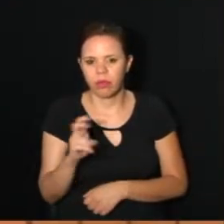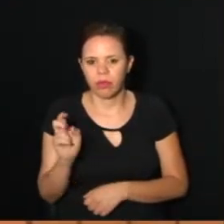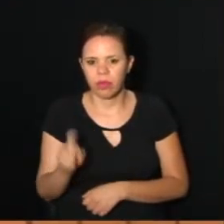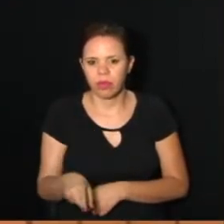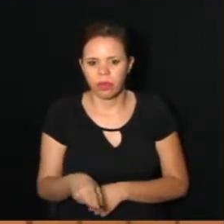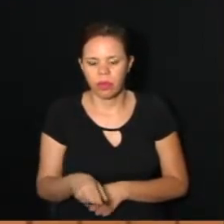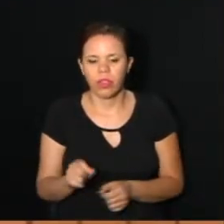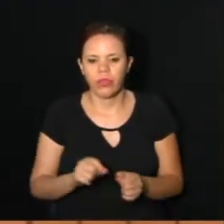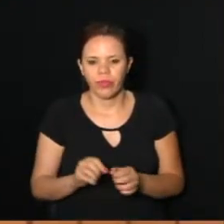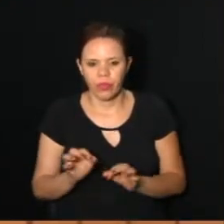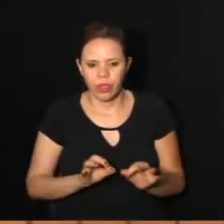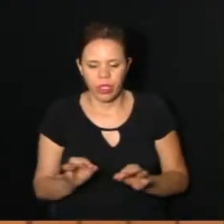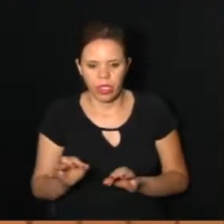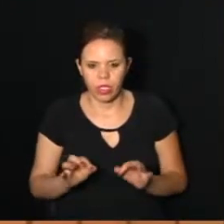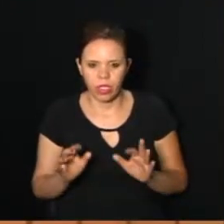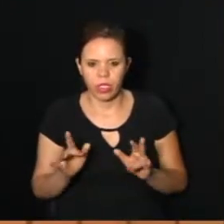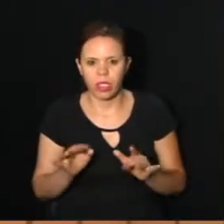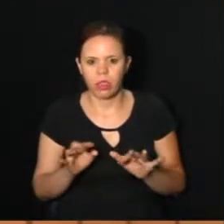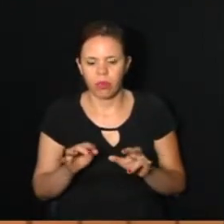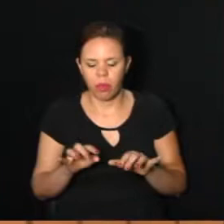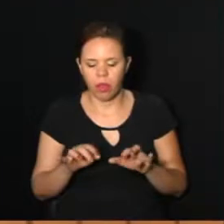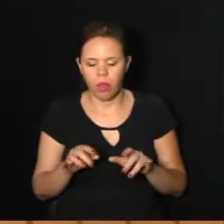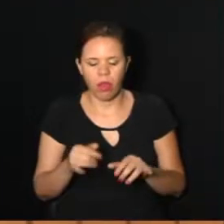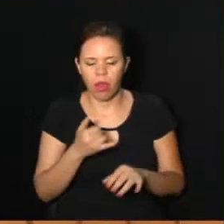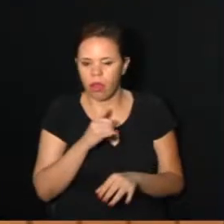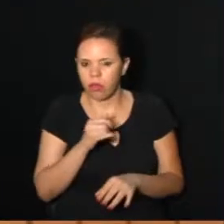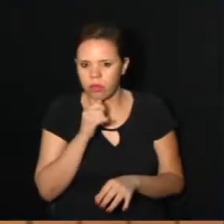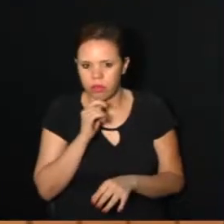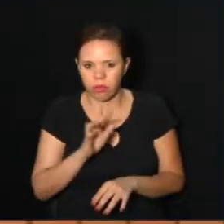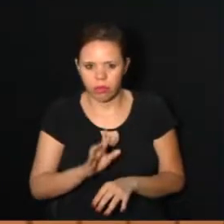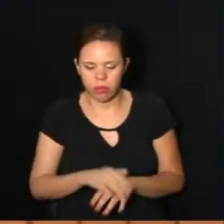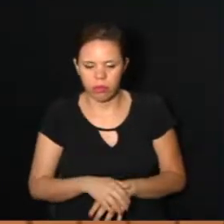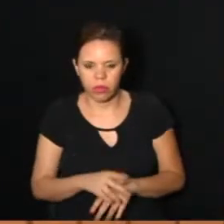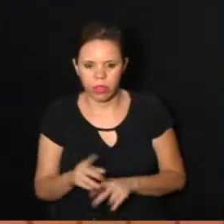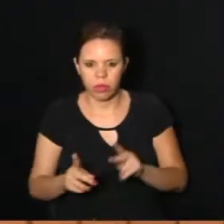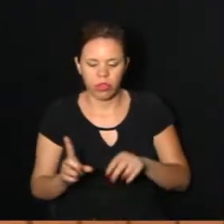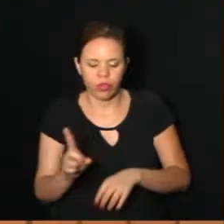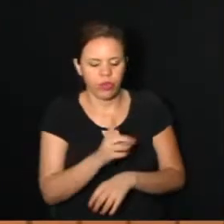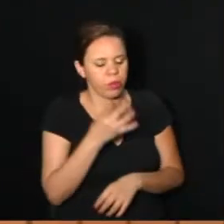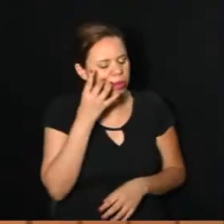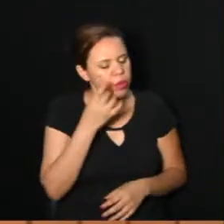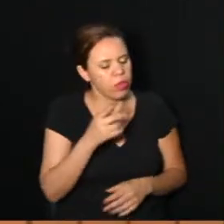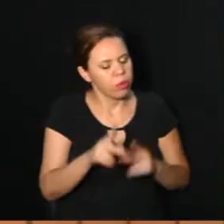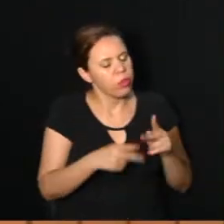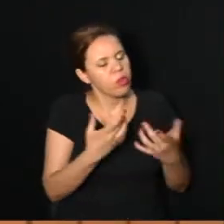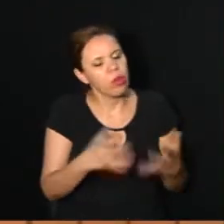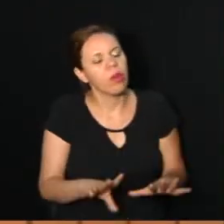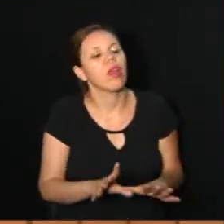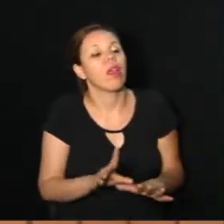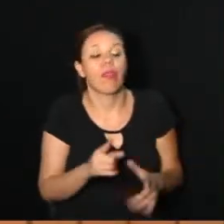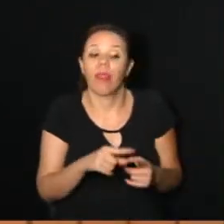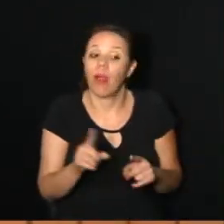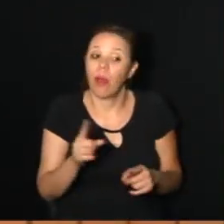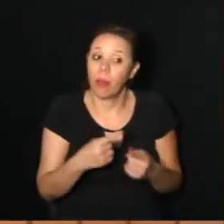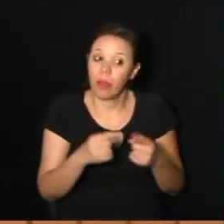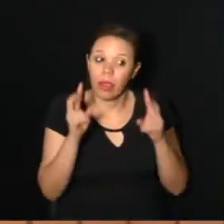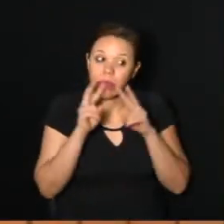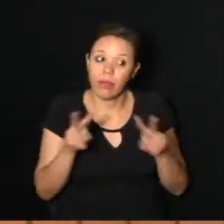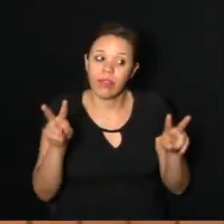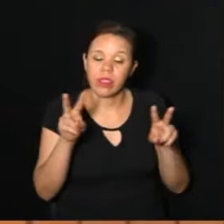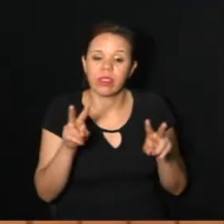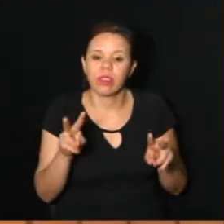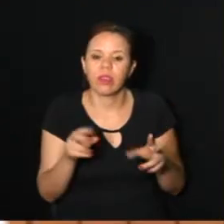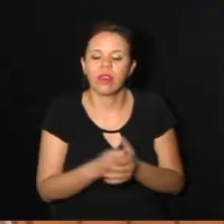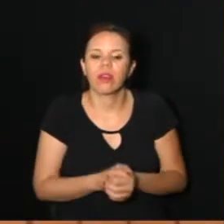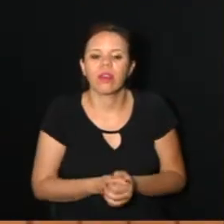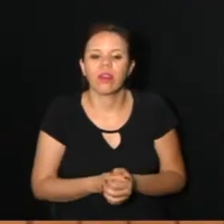foram feitos ainda manualmente, e não eletronicamente. Porque o município não quer? Não, porque essa visão